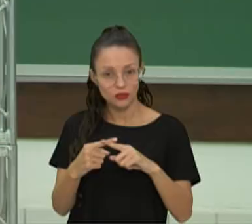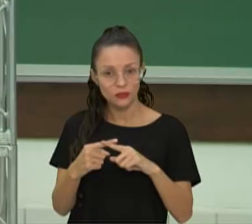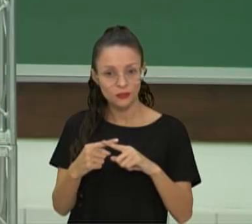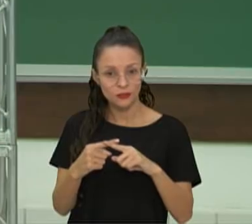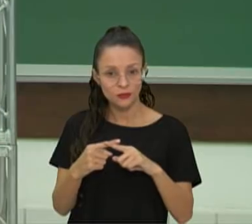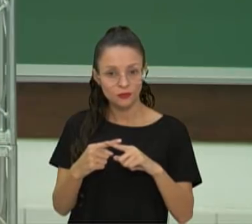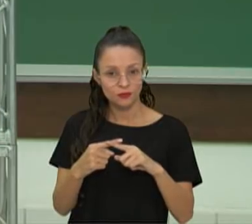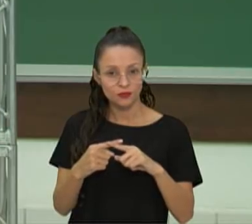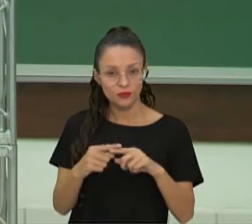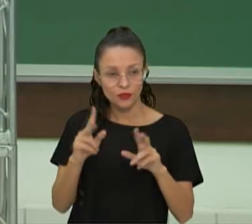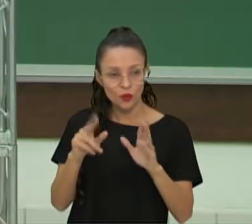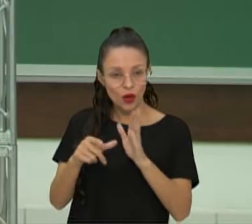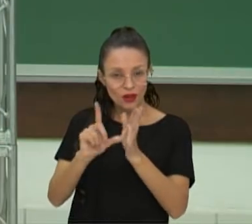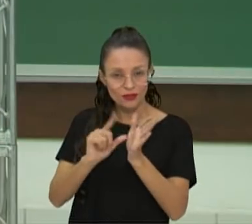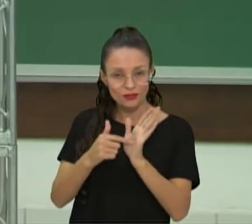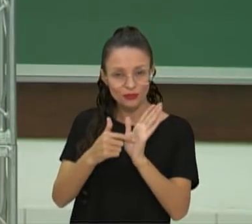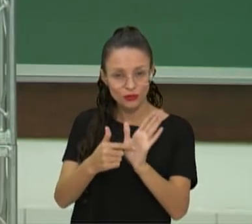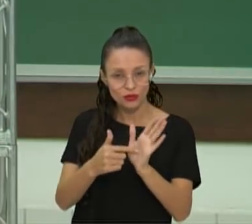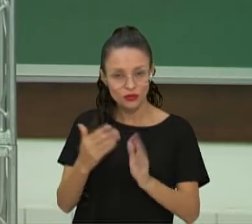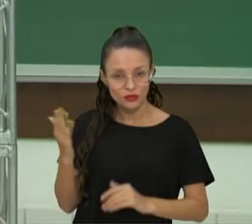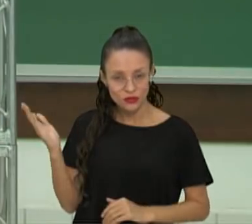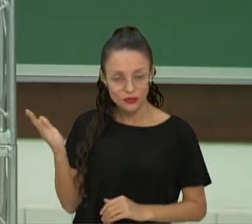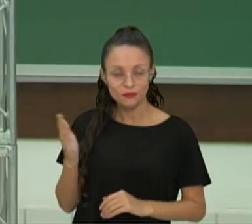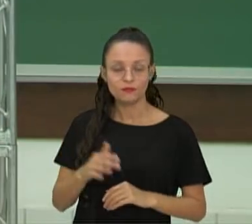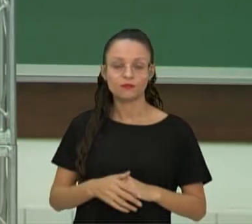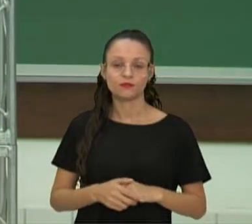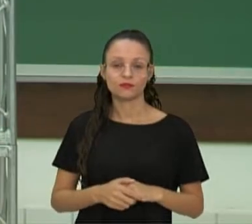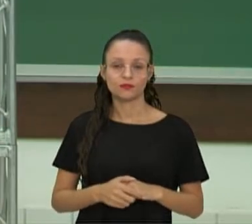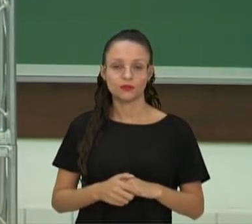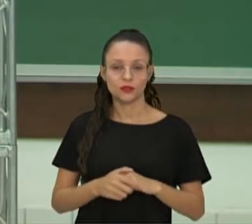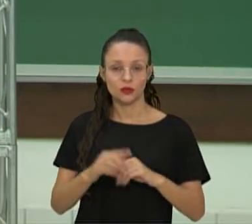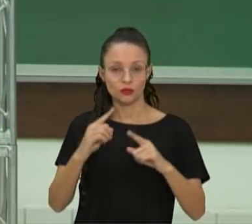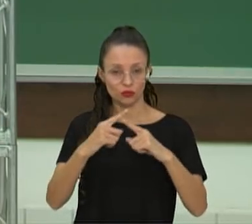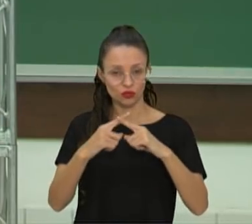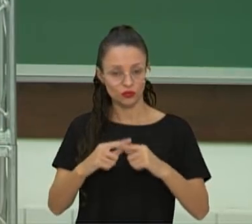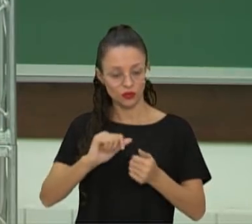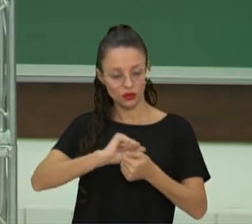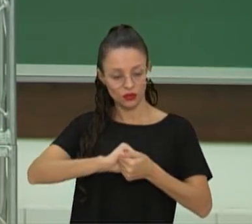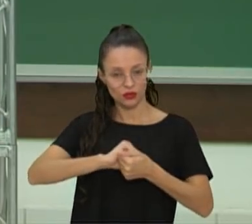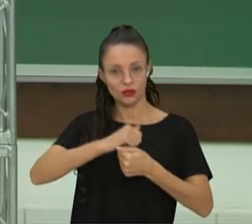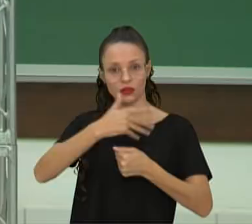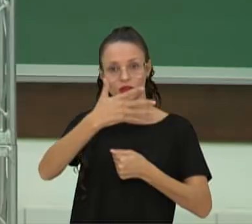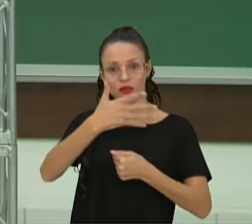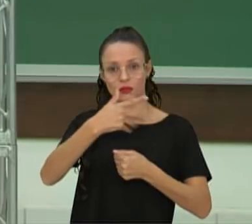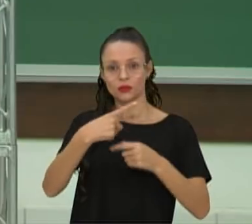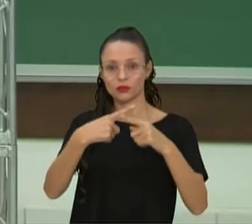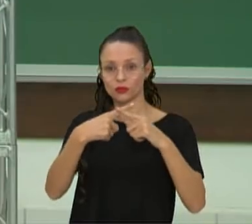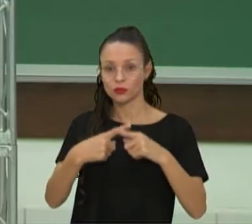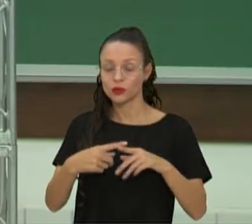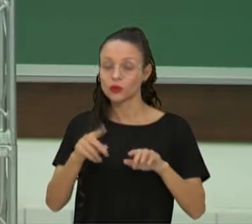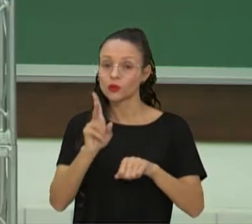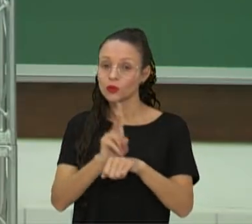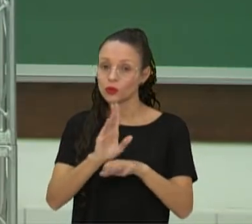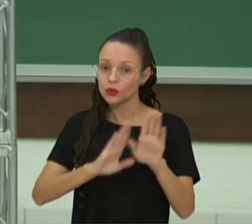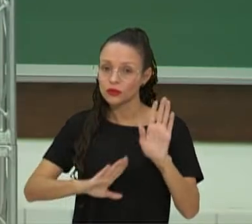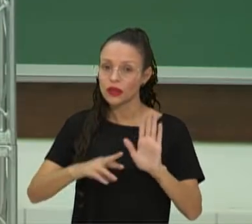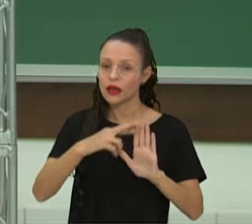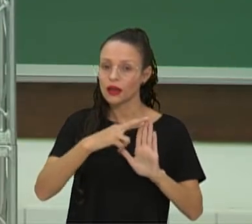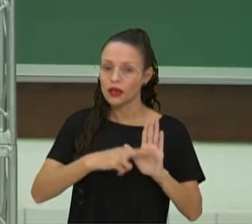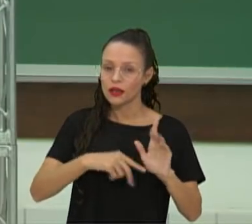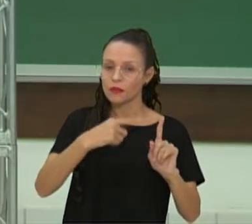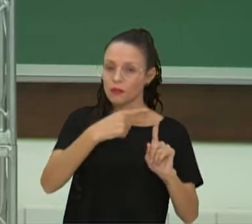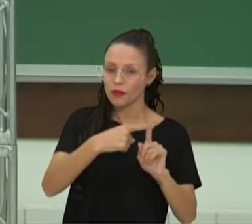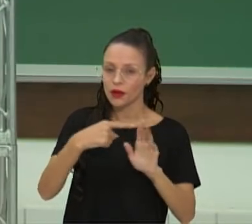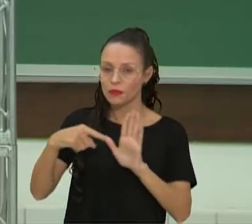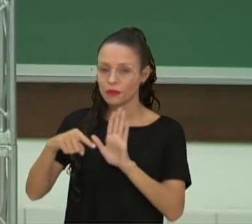multiplica os expoentes, como a gente fez aqui na letra A. Certo? Multiplica os expoentes. Cuidar com a regra de sinal. E